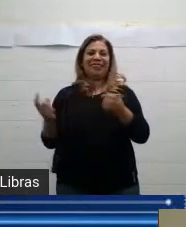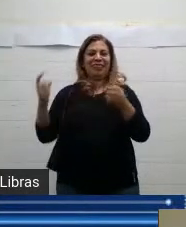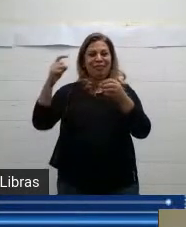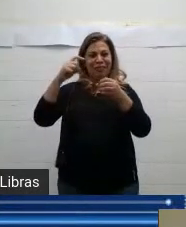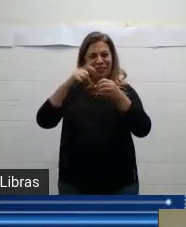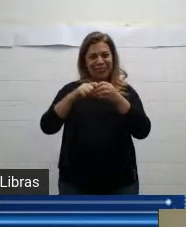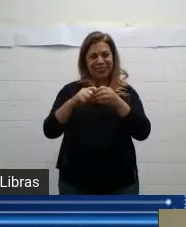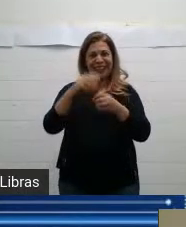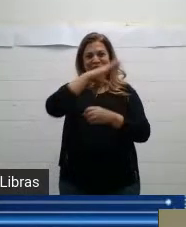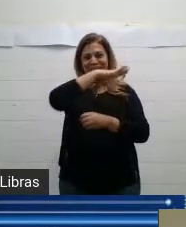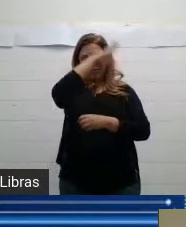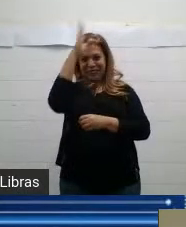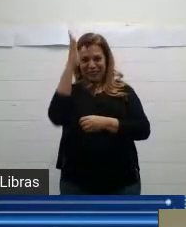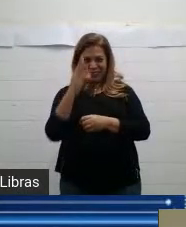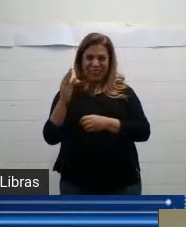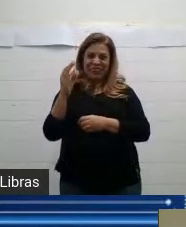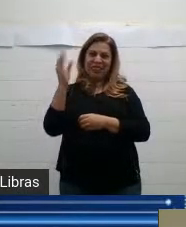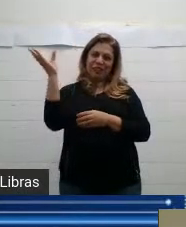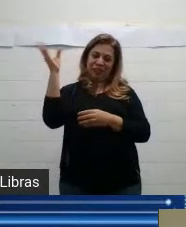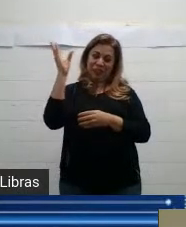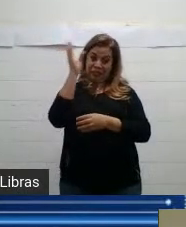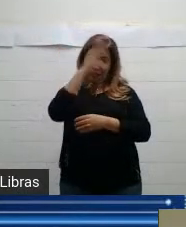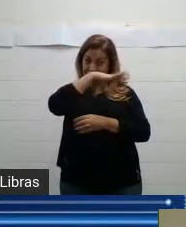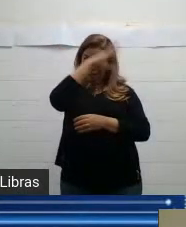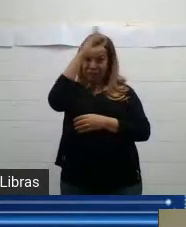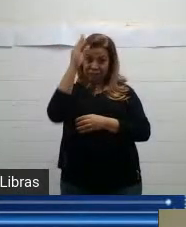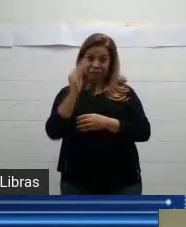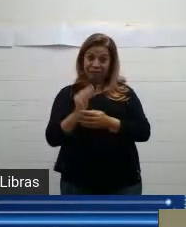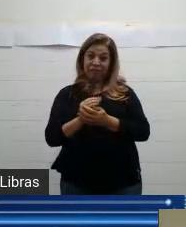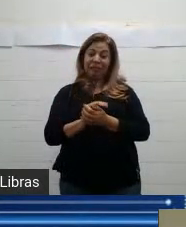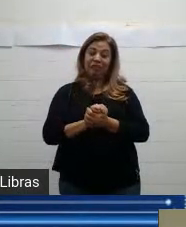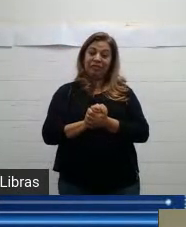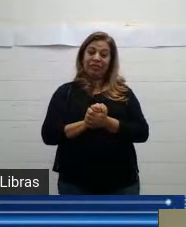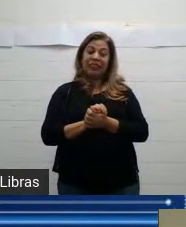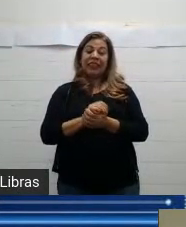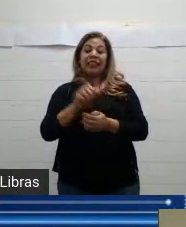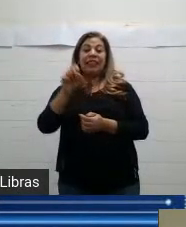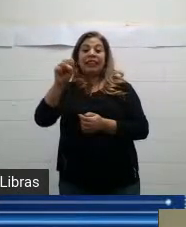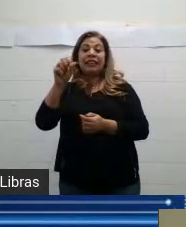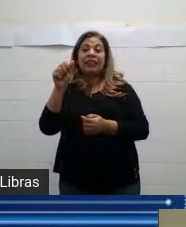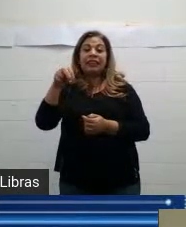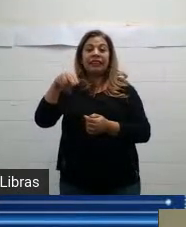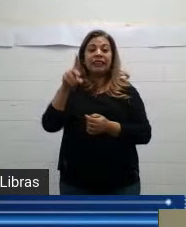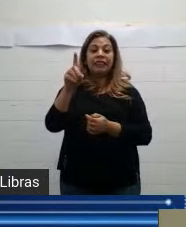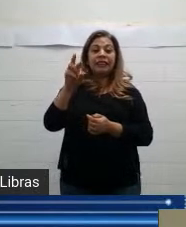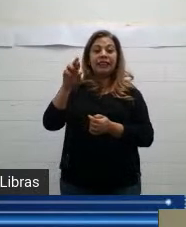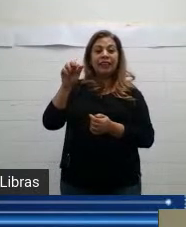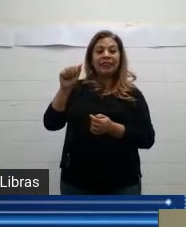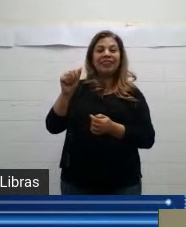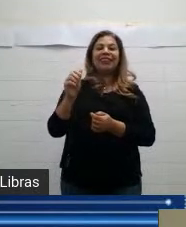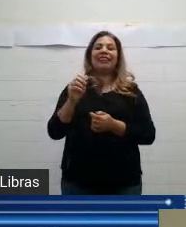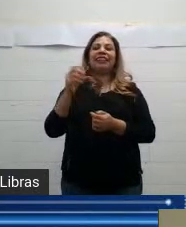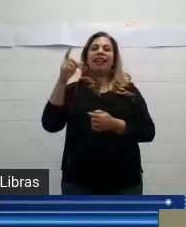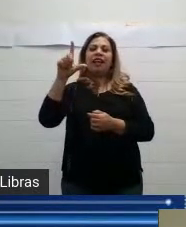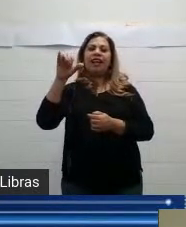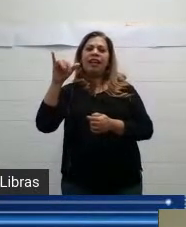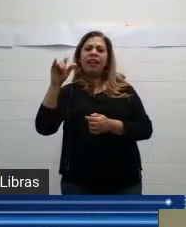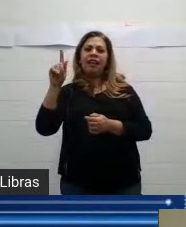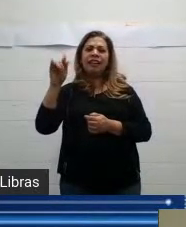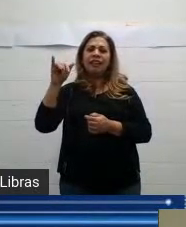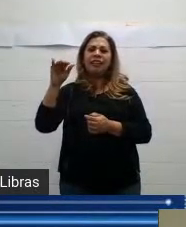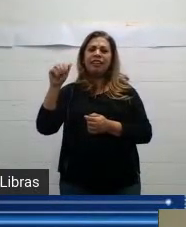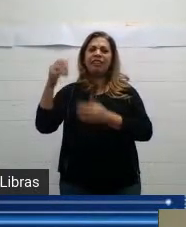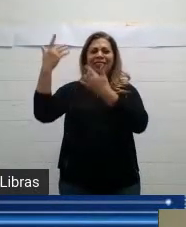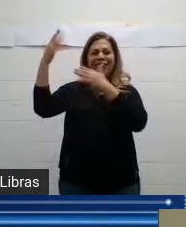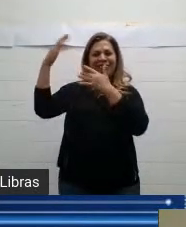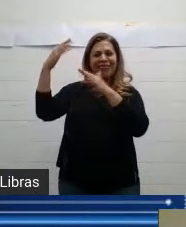Profept, o Fábio Silva, excelentes trabalhos, a Sandra Lígia, parabenizando a todas, a Linda